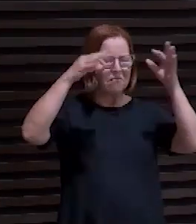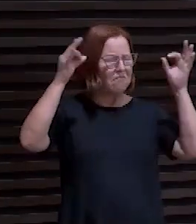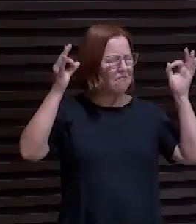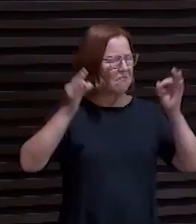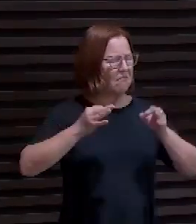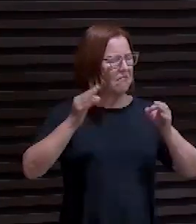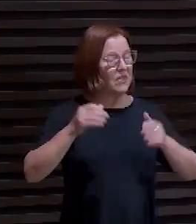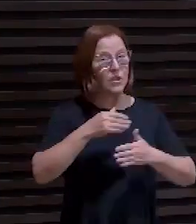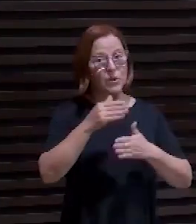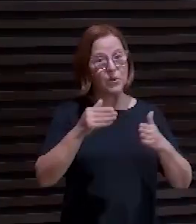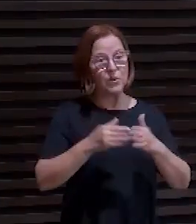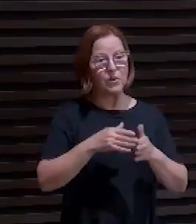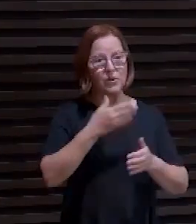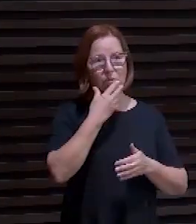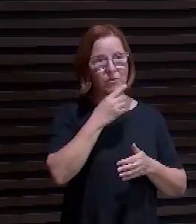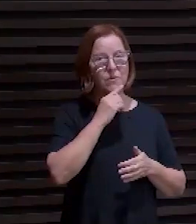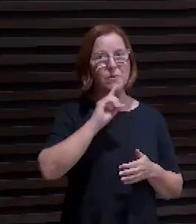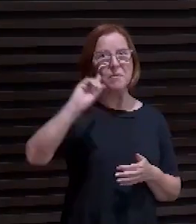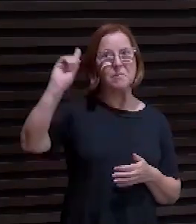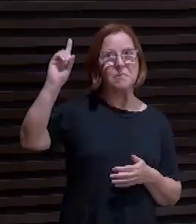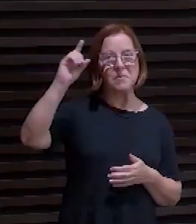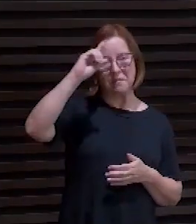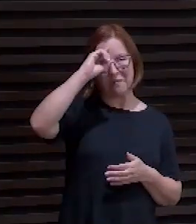escrupulosamente tudo que o Pai mandava.